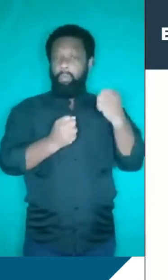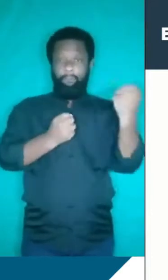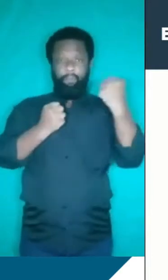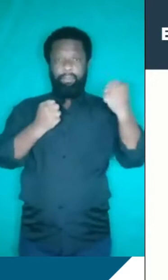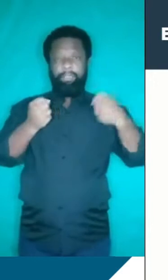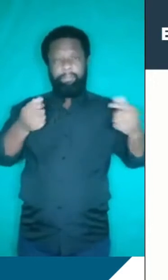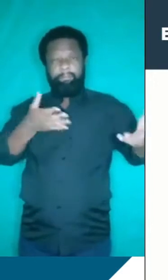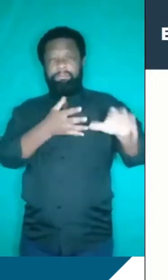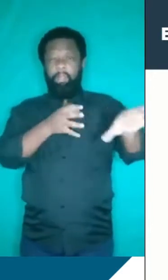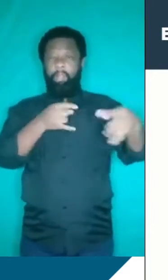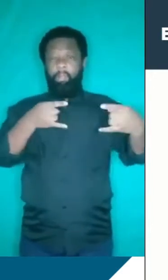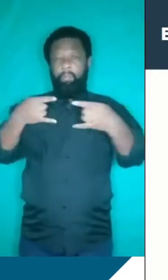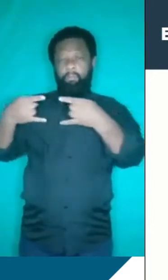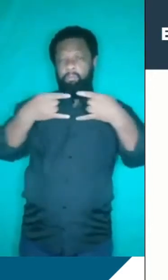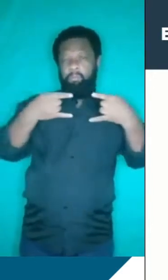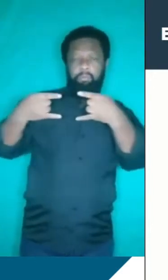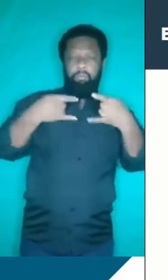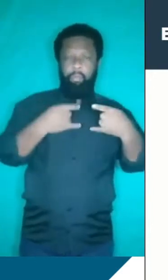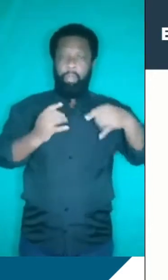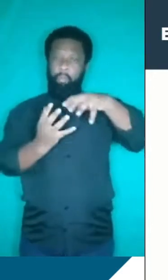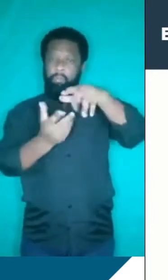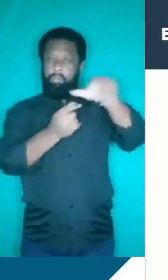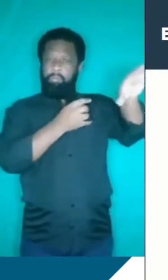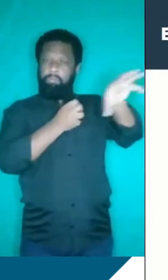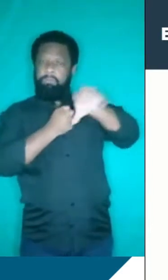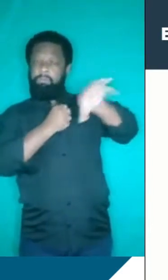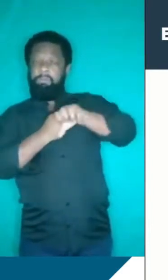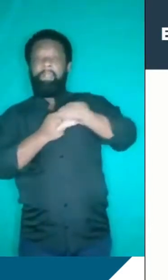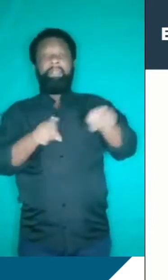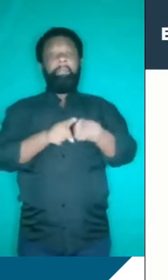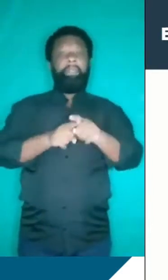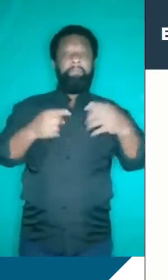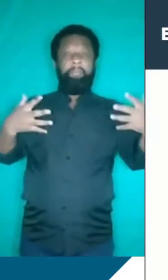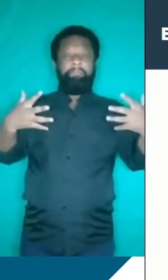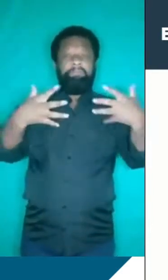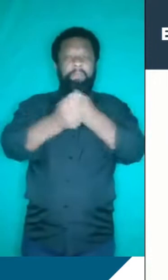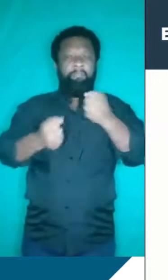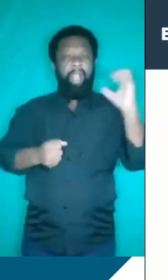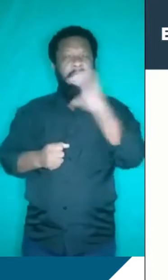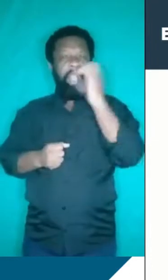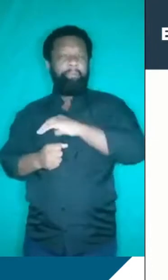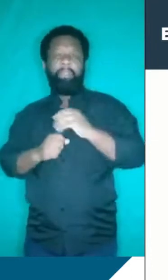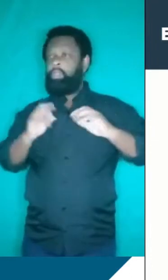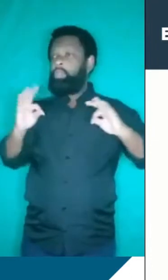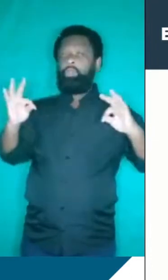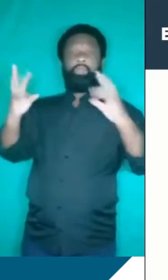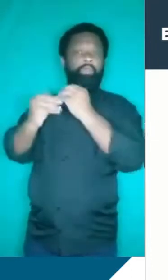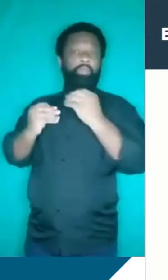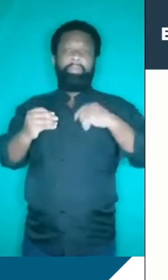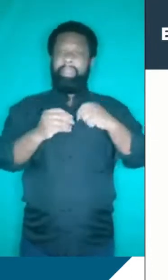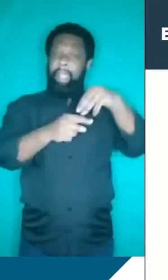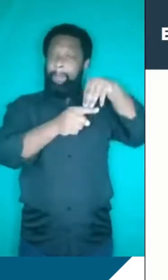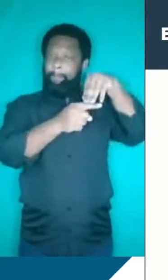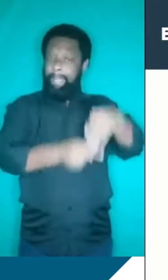de interação atrativa entre o planeta e a gente. E existe uma aceleração em relação a todos os corpos